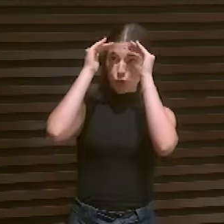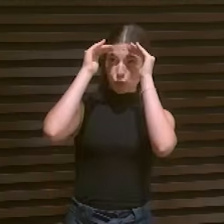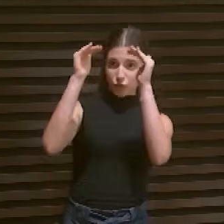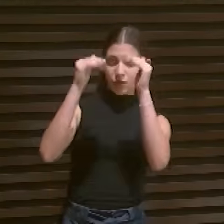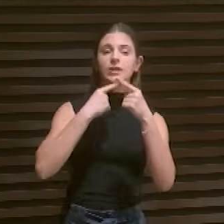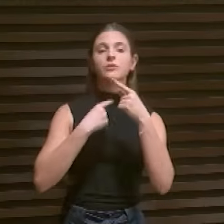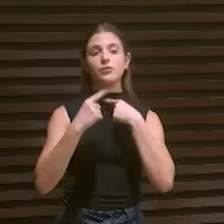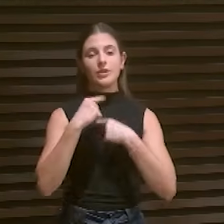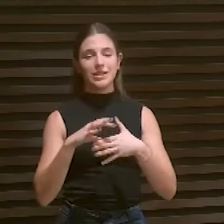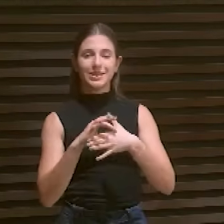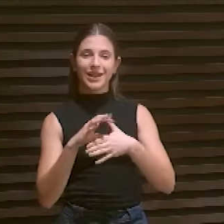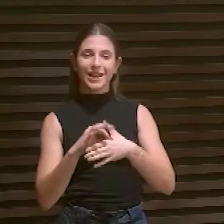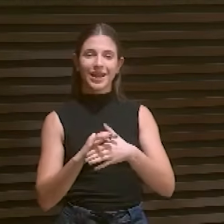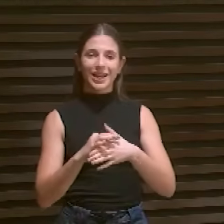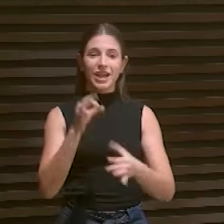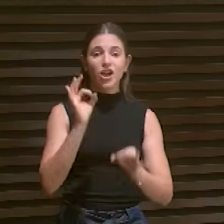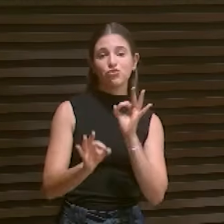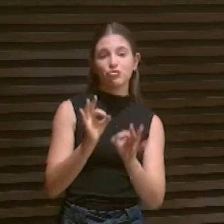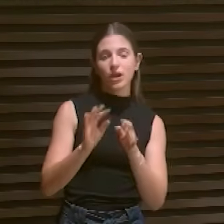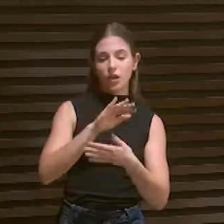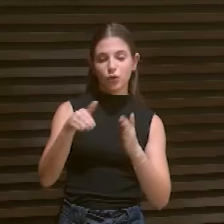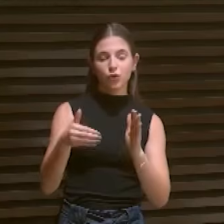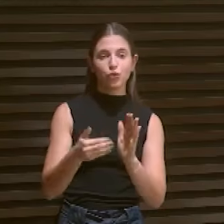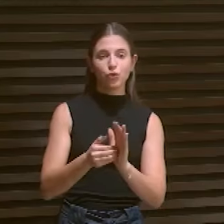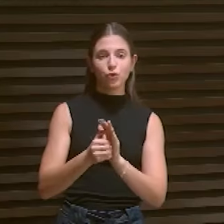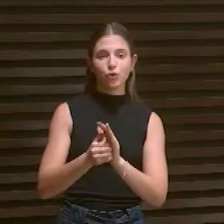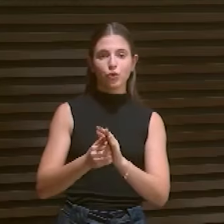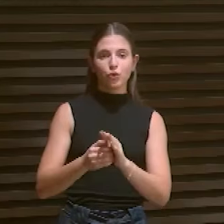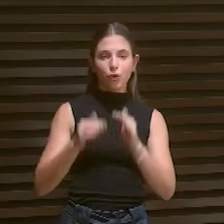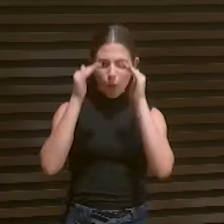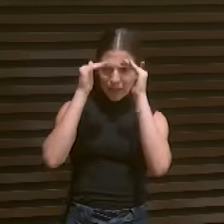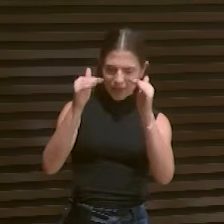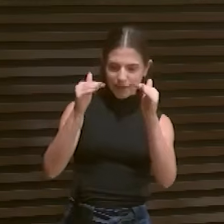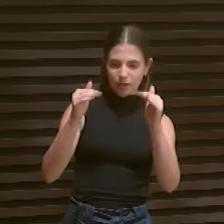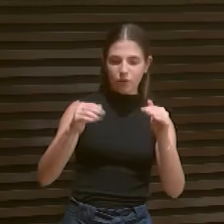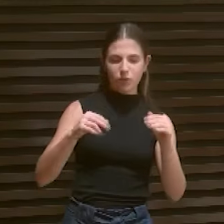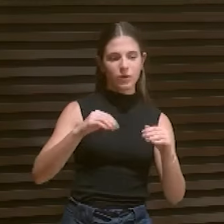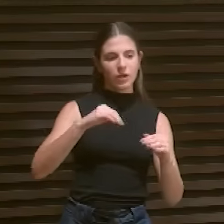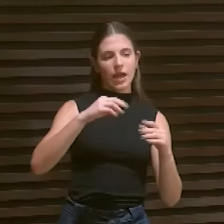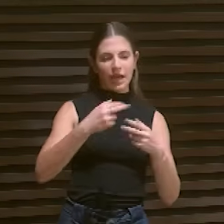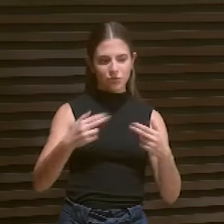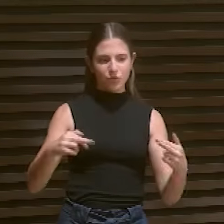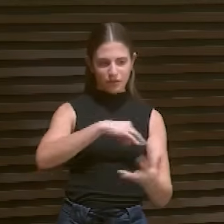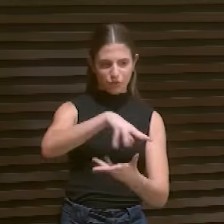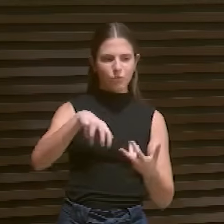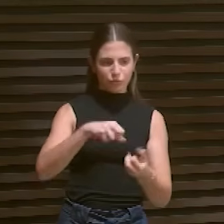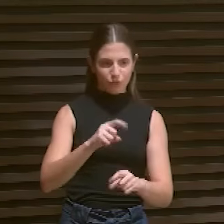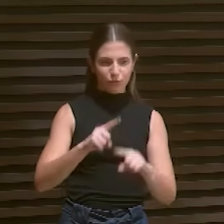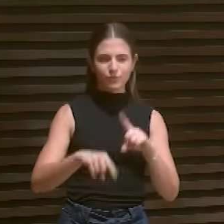da carne é julgar tudo por padrões puramente materiais. É viver uma vida dominada